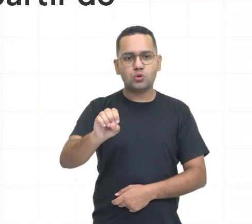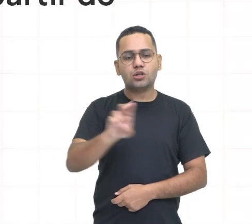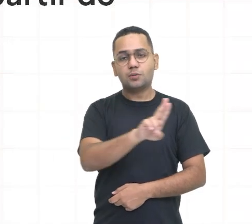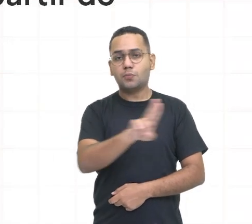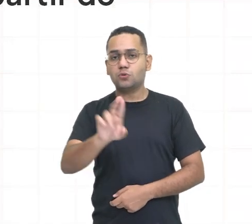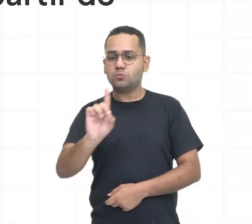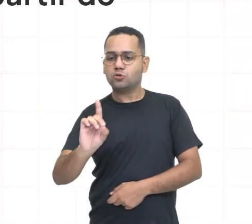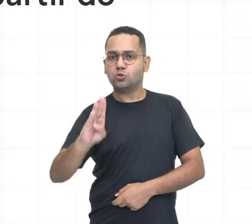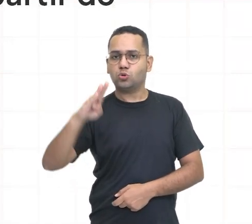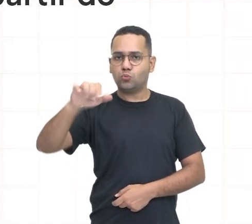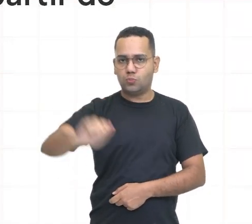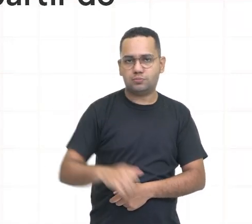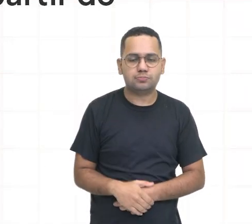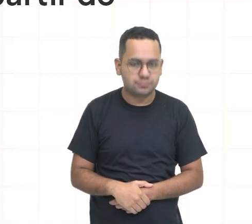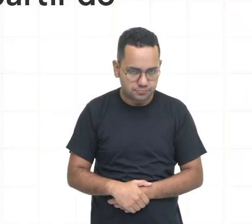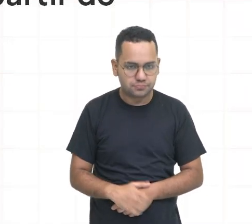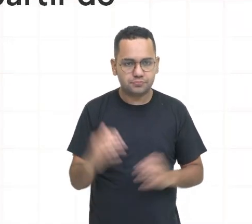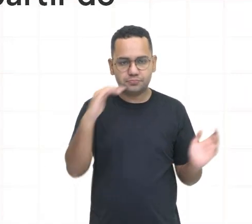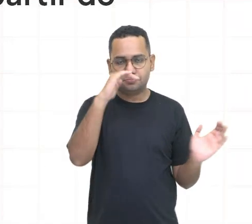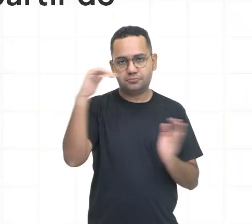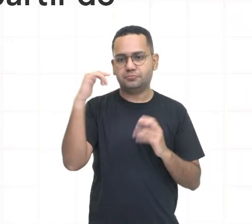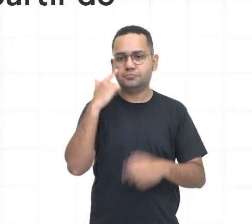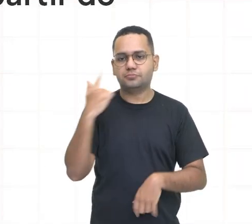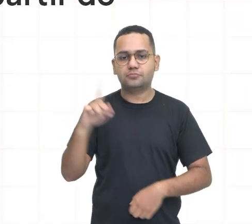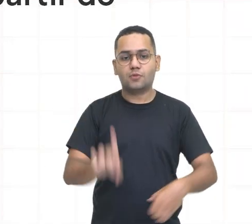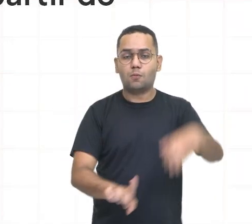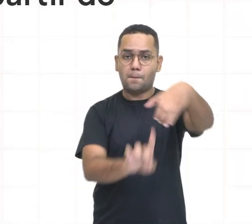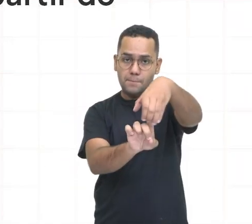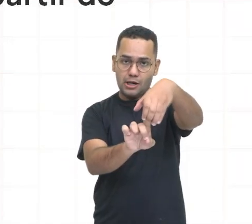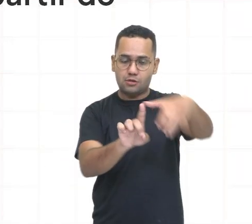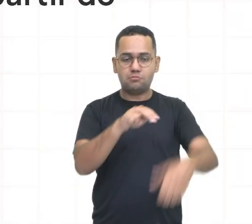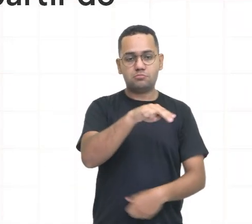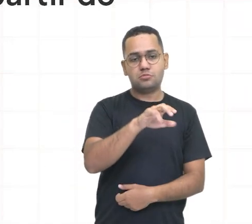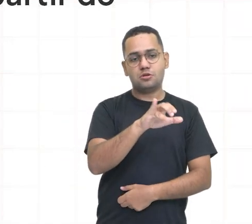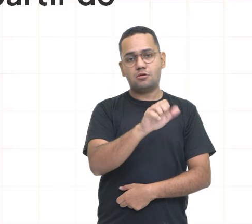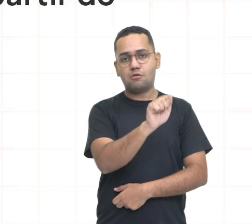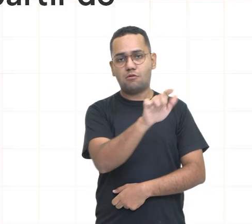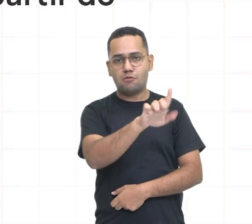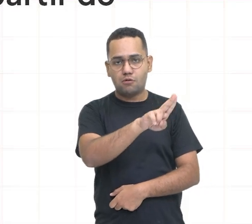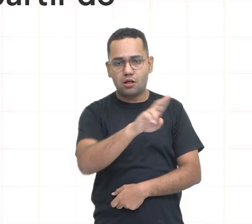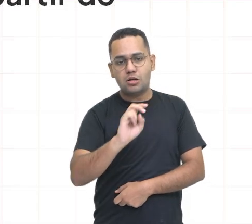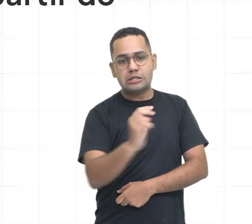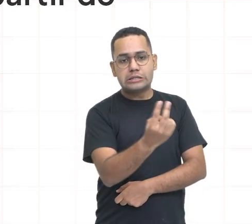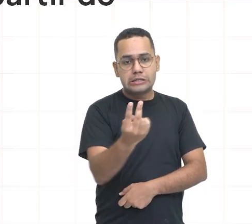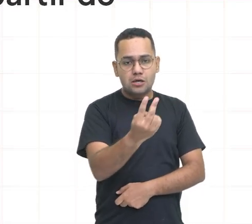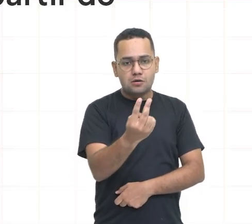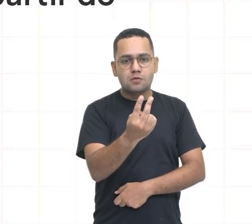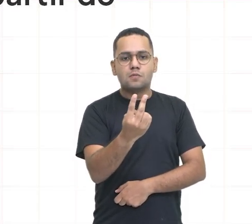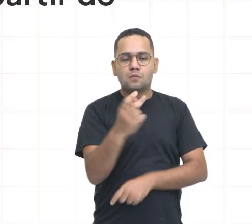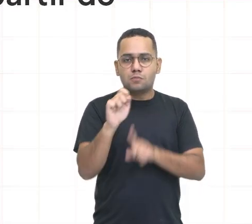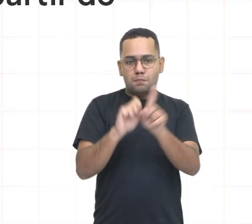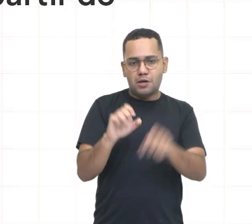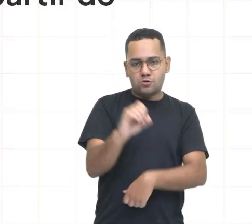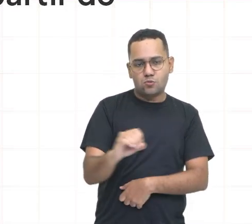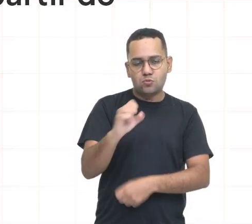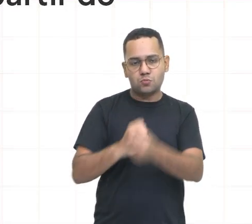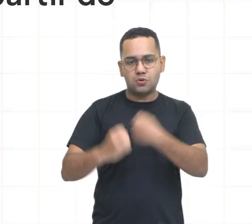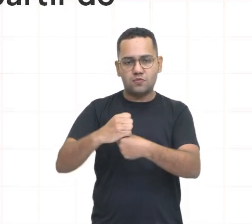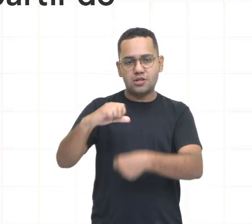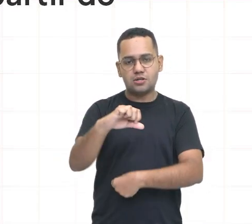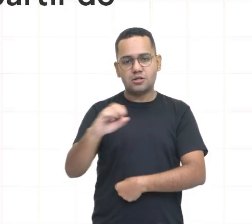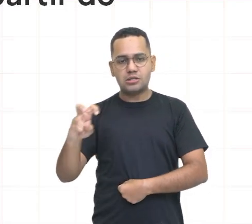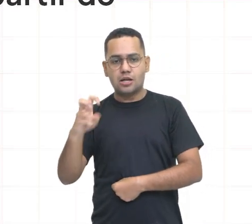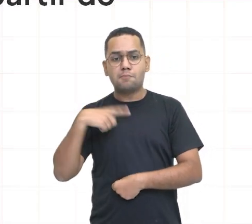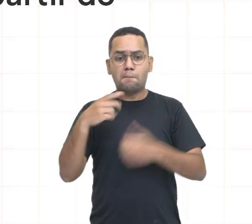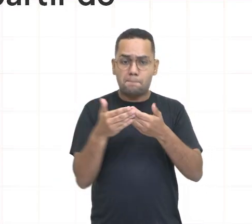galera. Nicolau II, em outubro de 1905, concordou em promover certa abertura política que